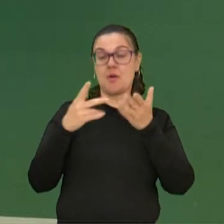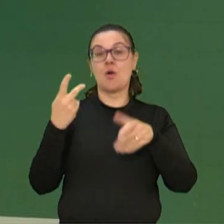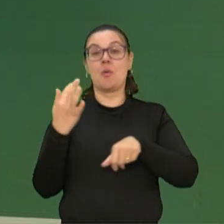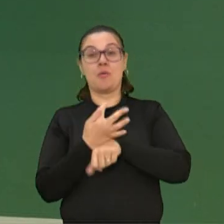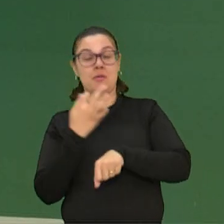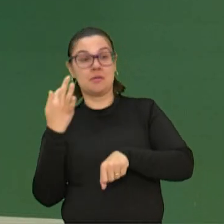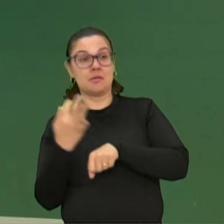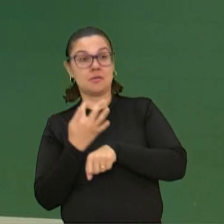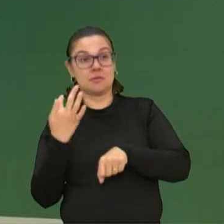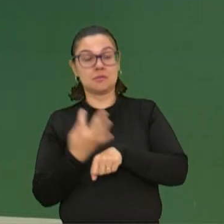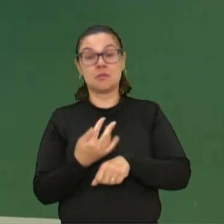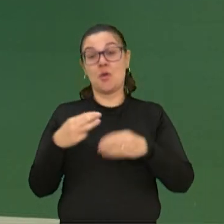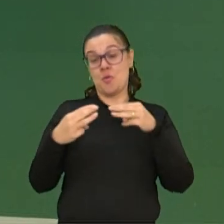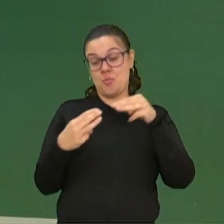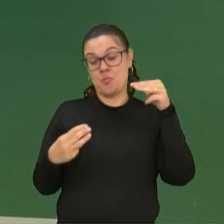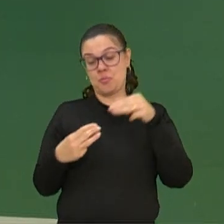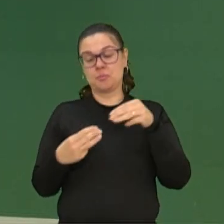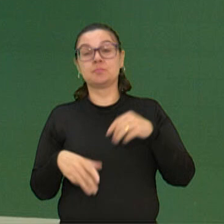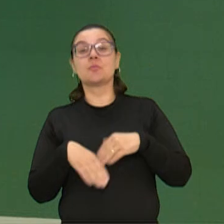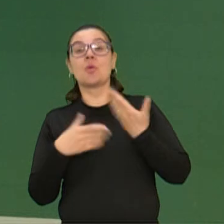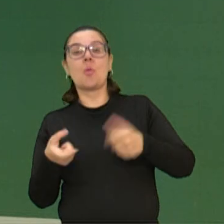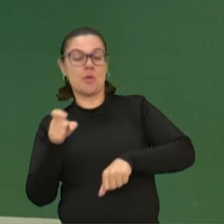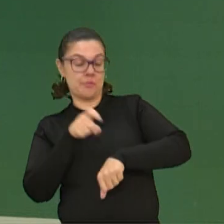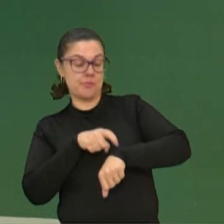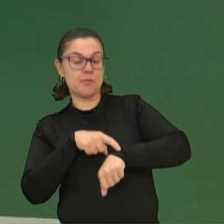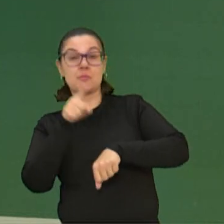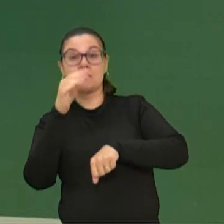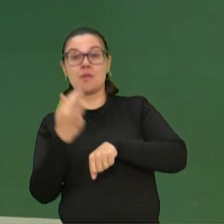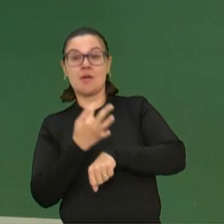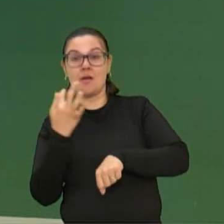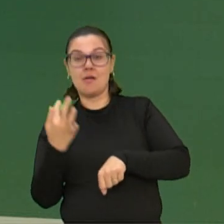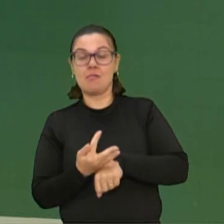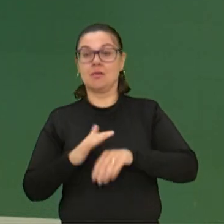da resistência do músculo, né? Quanto tempo o seu